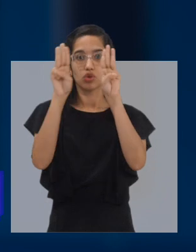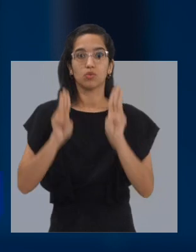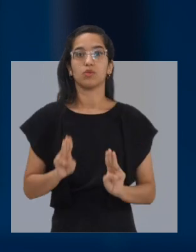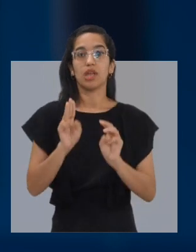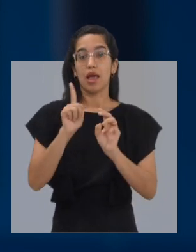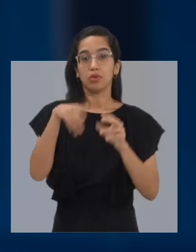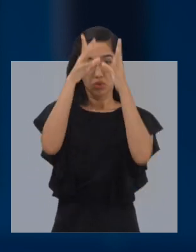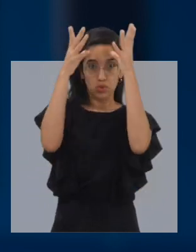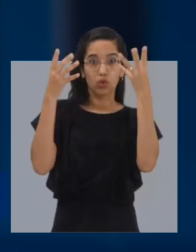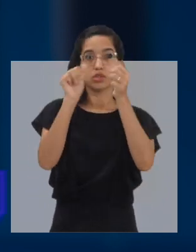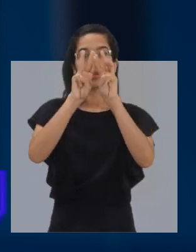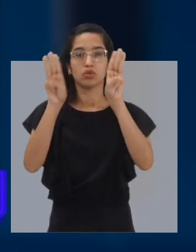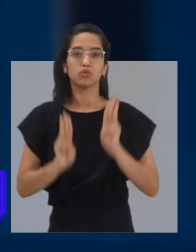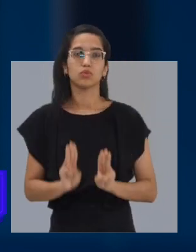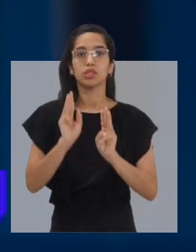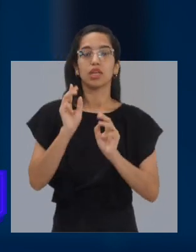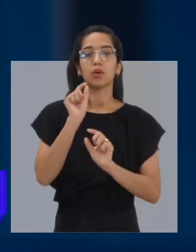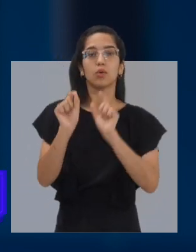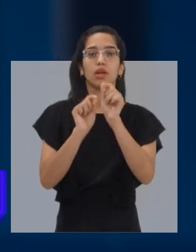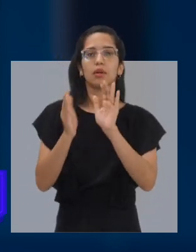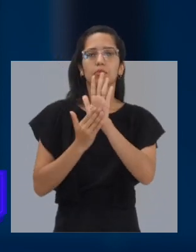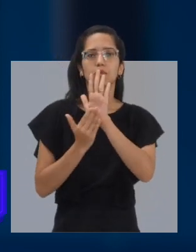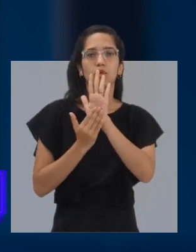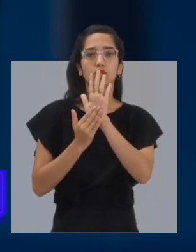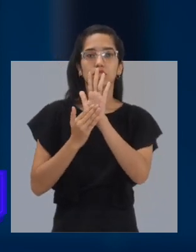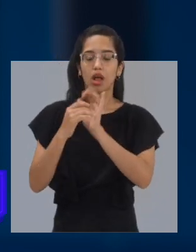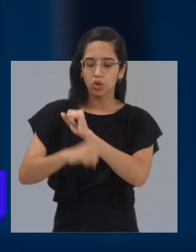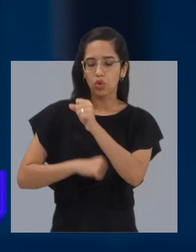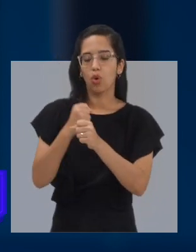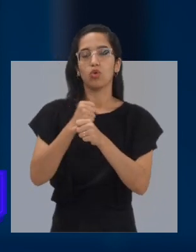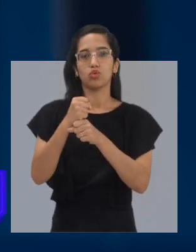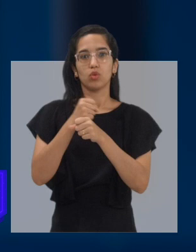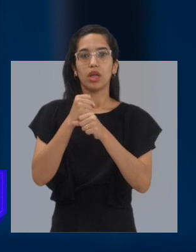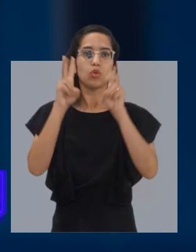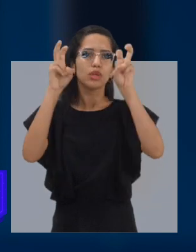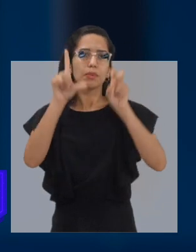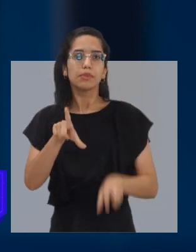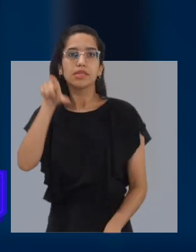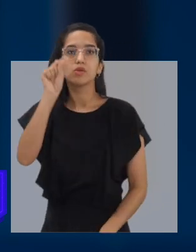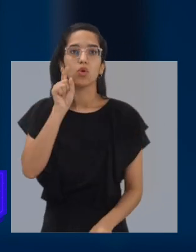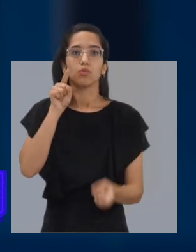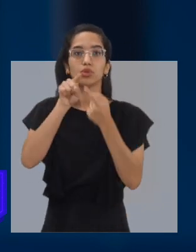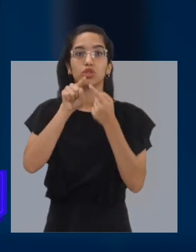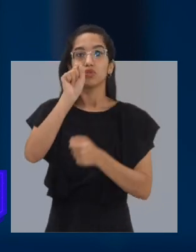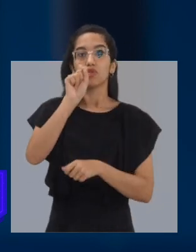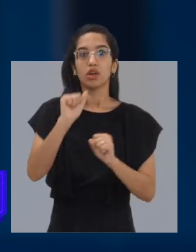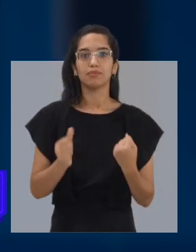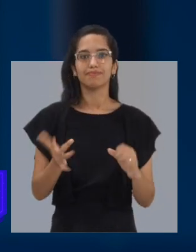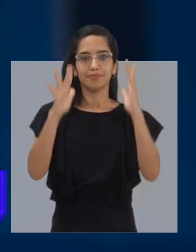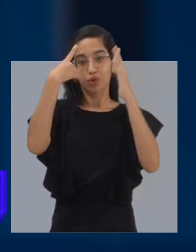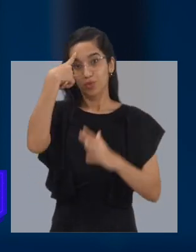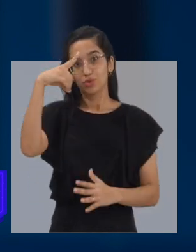de Museus, o ICOM, que propõe anualmente um tema para se comemorar o Dia Internacional